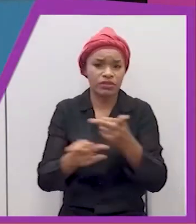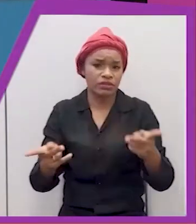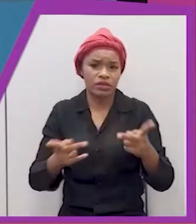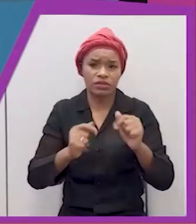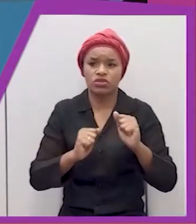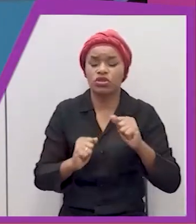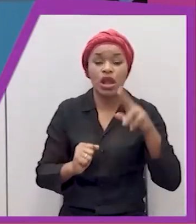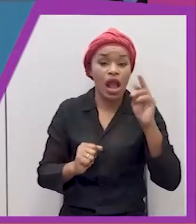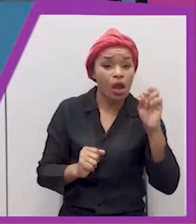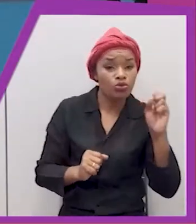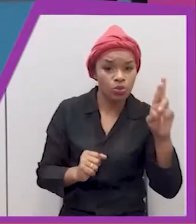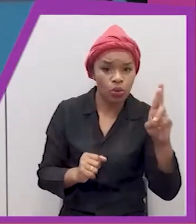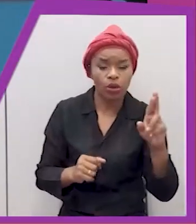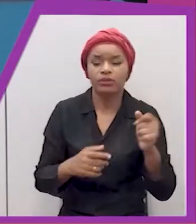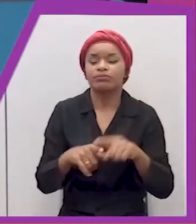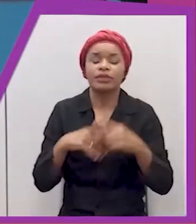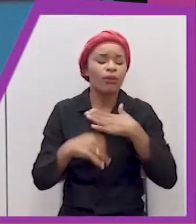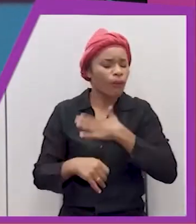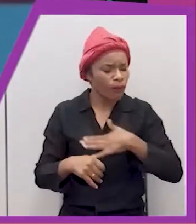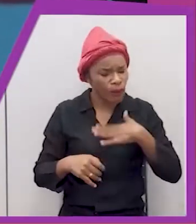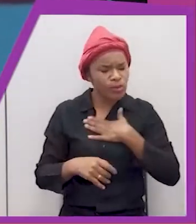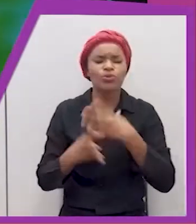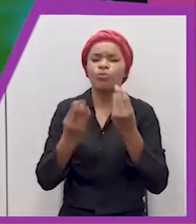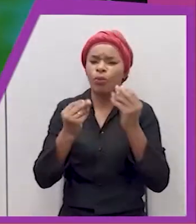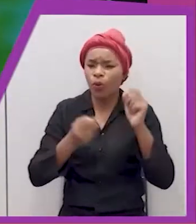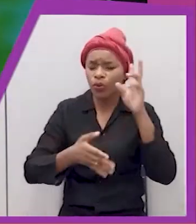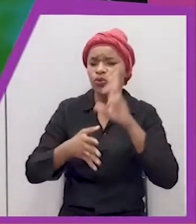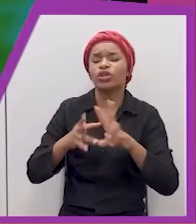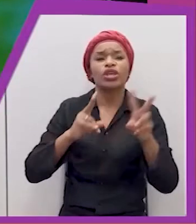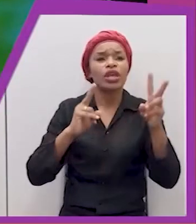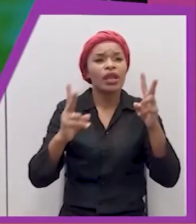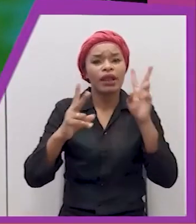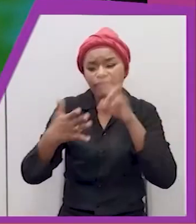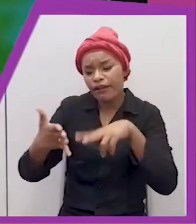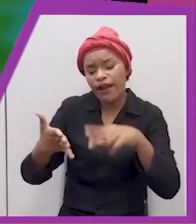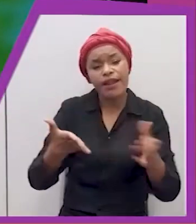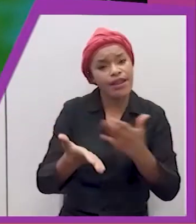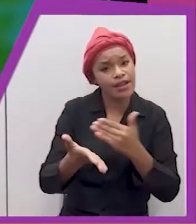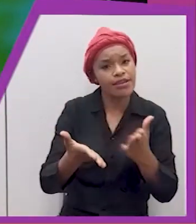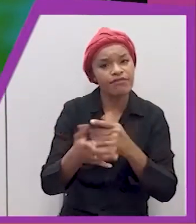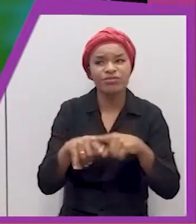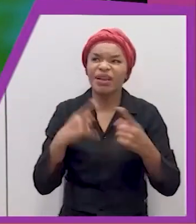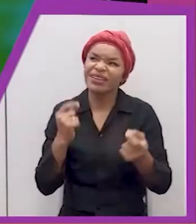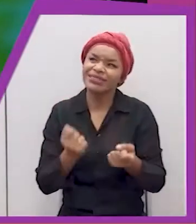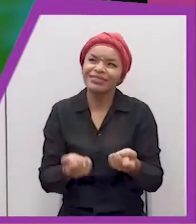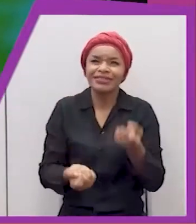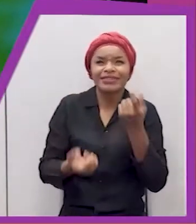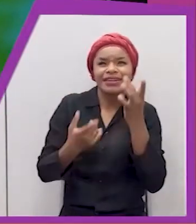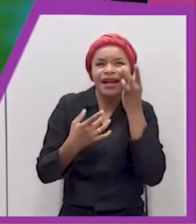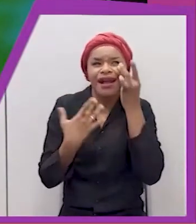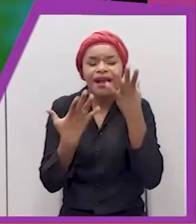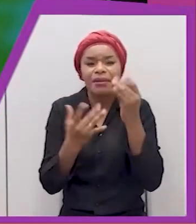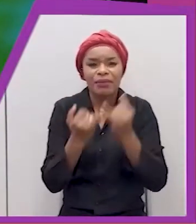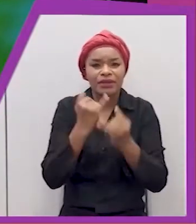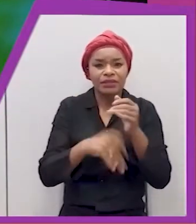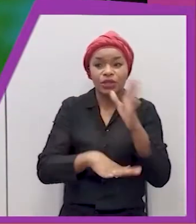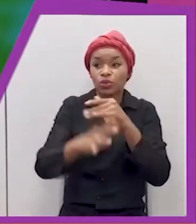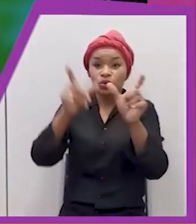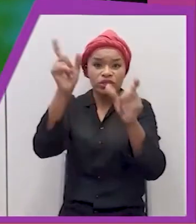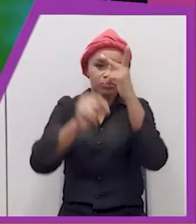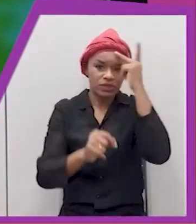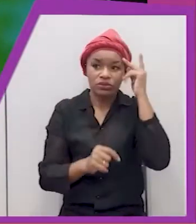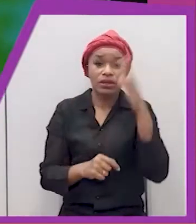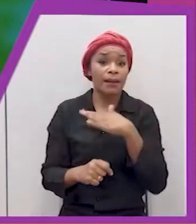conservo criança espiritualmente mas os tempos eram diferentes então não existia a facilidade do autor ir na